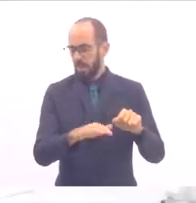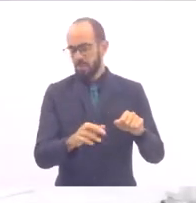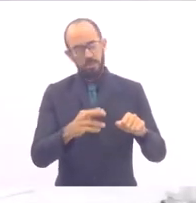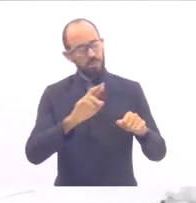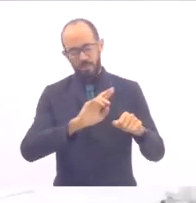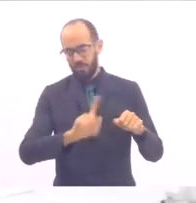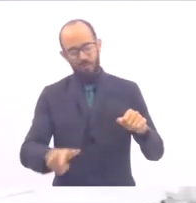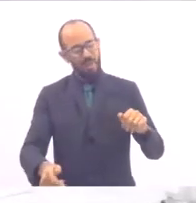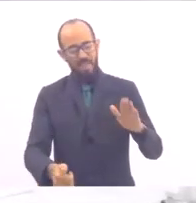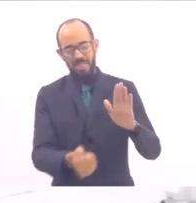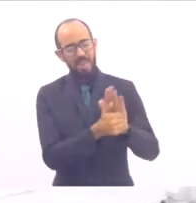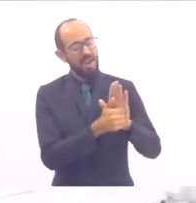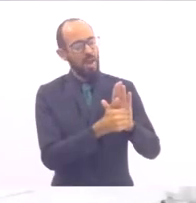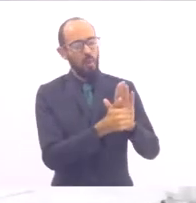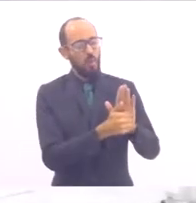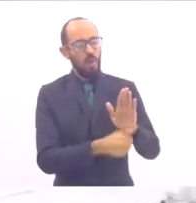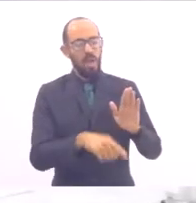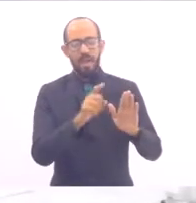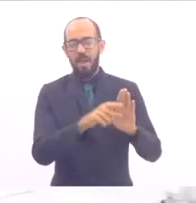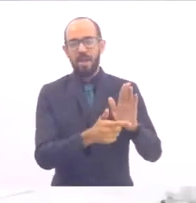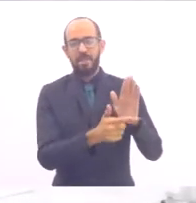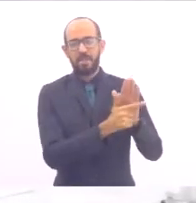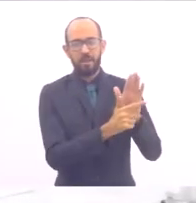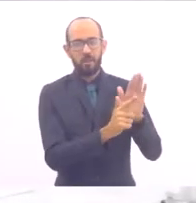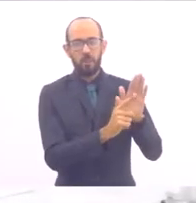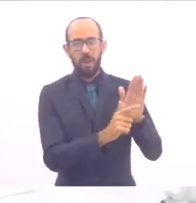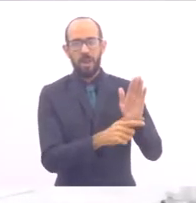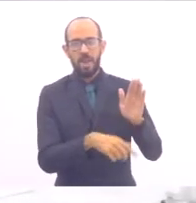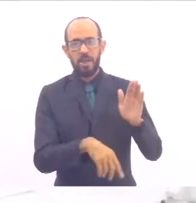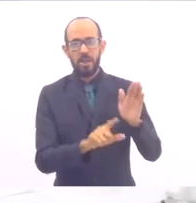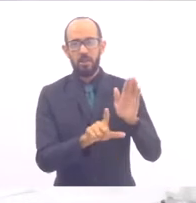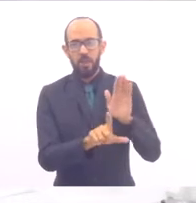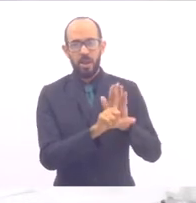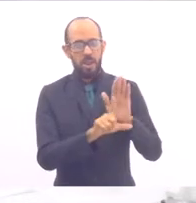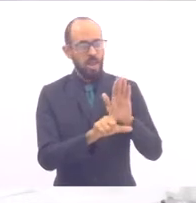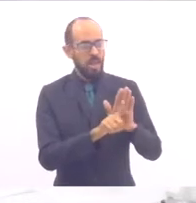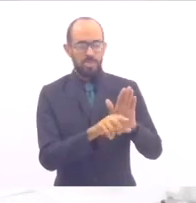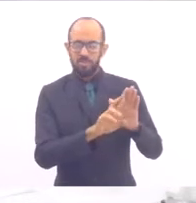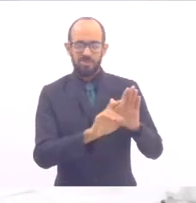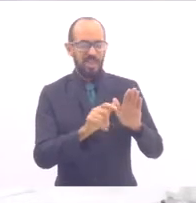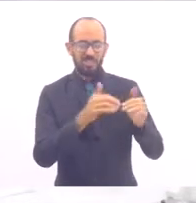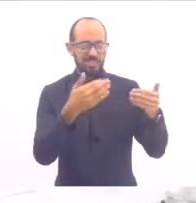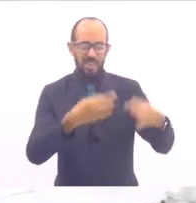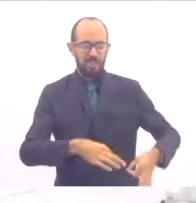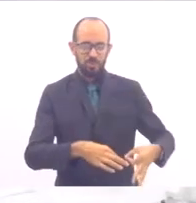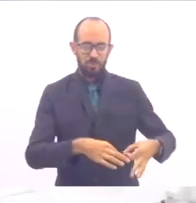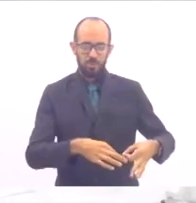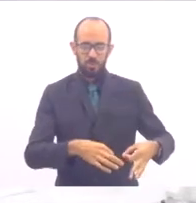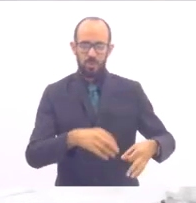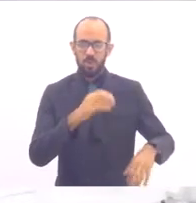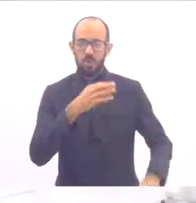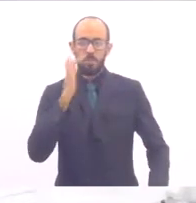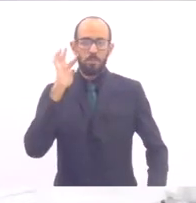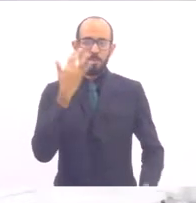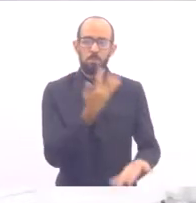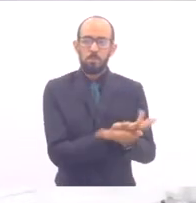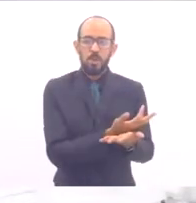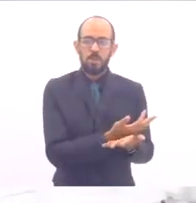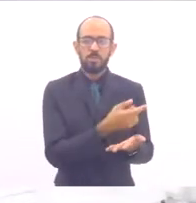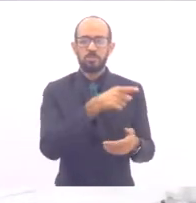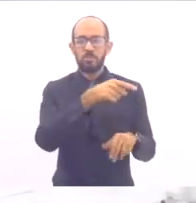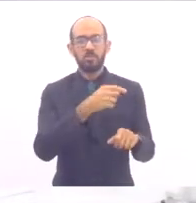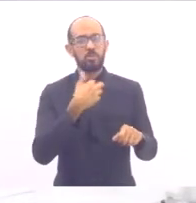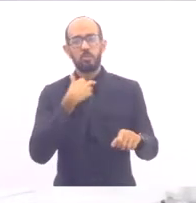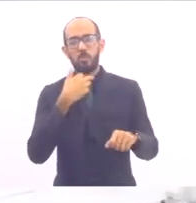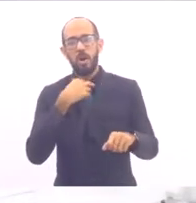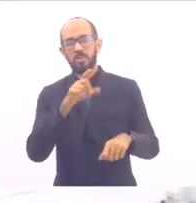Um parecer não tem nenhum poder. Eu depois quero ouvir a nossa defensora aqui. Um parecer não tem poder de invalidar uma